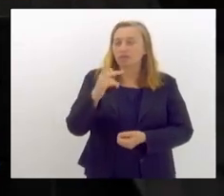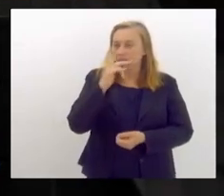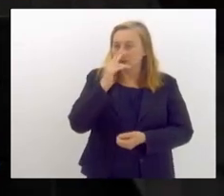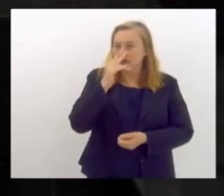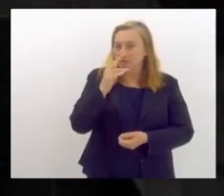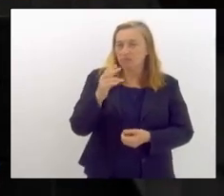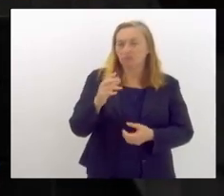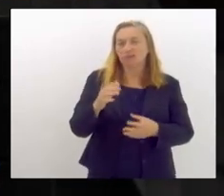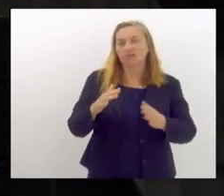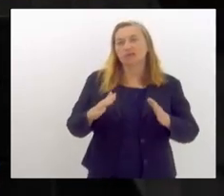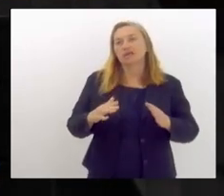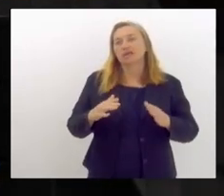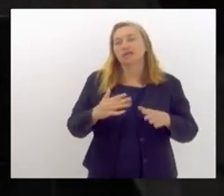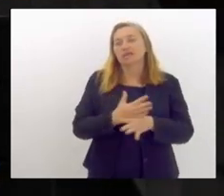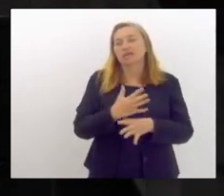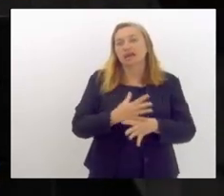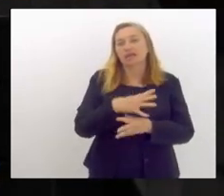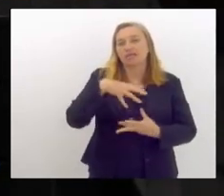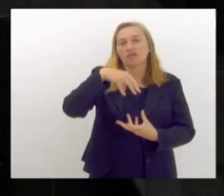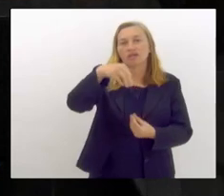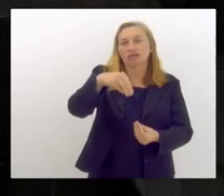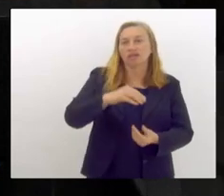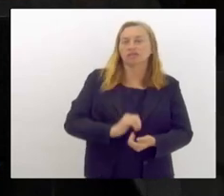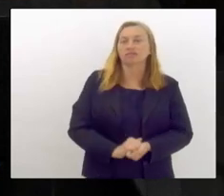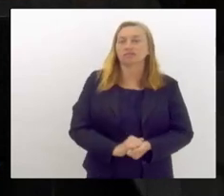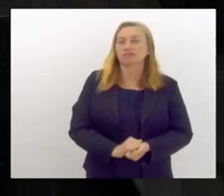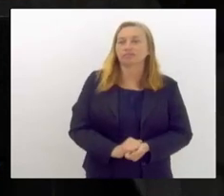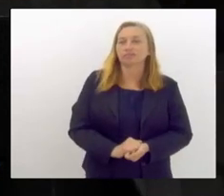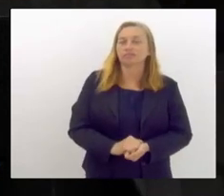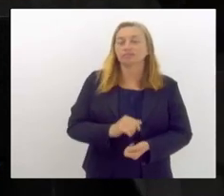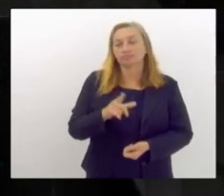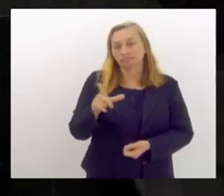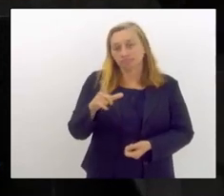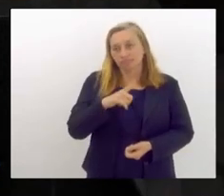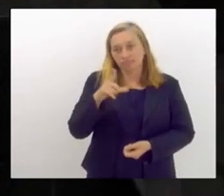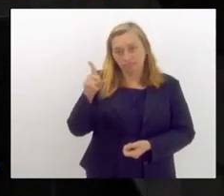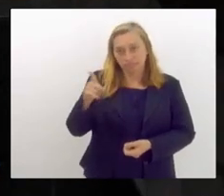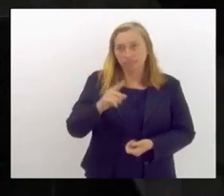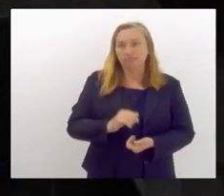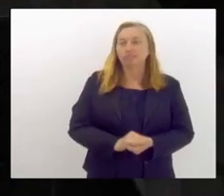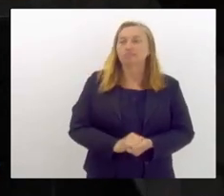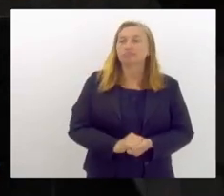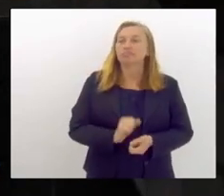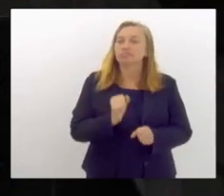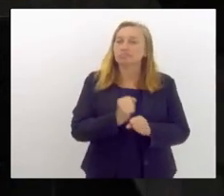fantasma. Tem lá, em construção, senhora presidente,